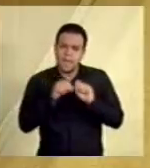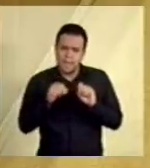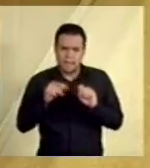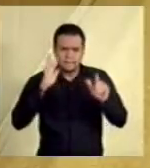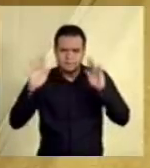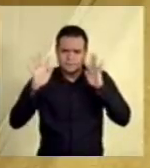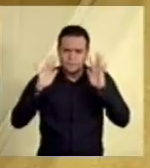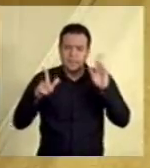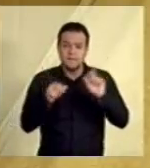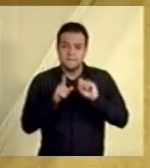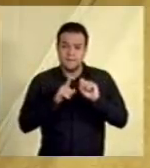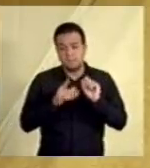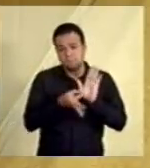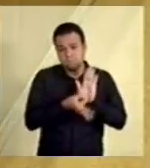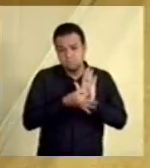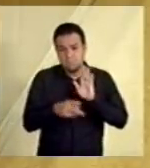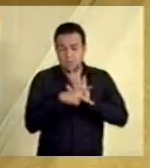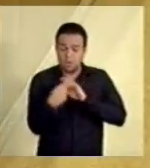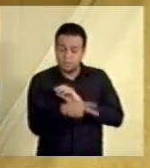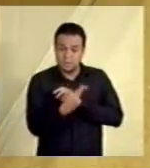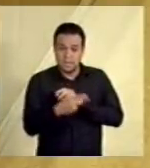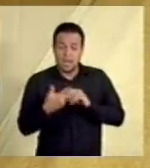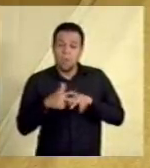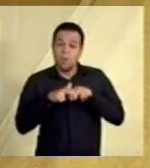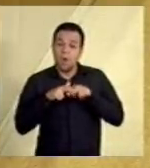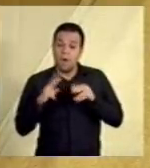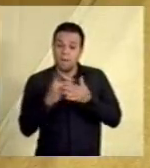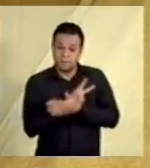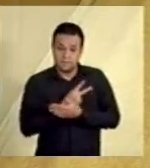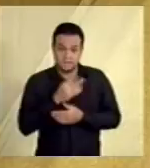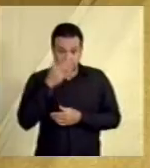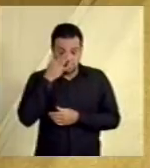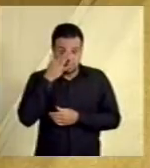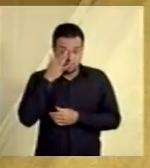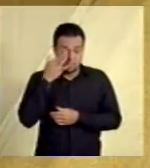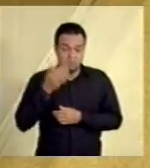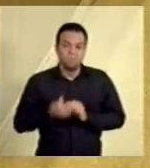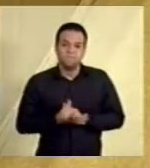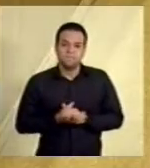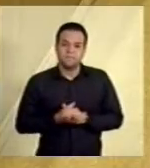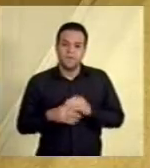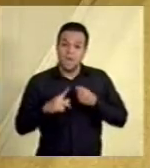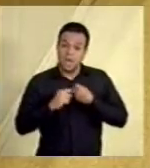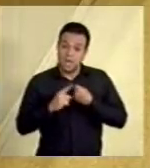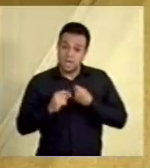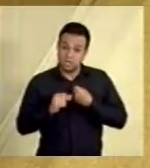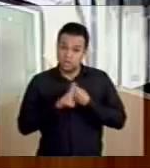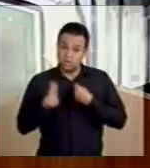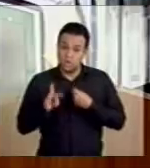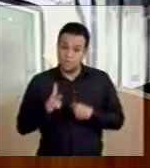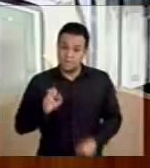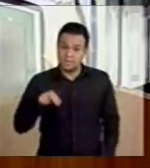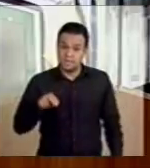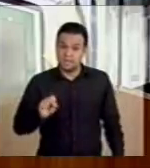a respeito desse fato num artigo denominado